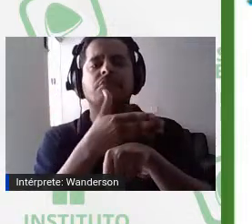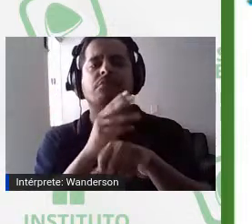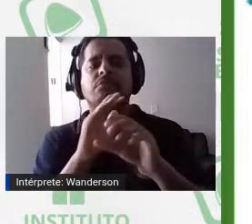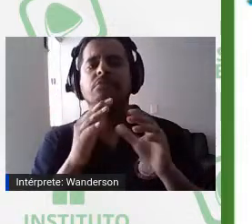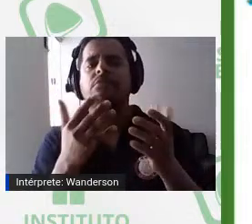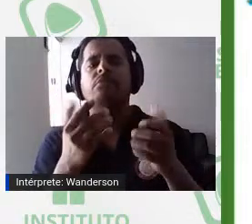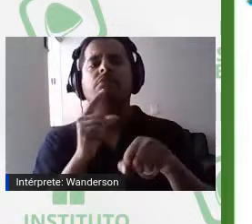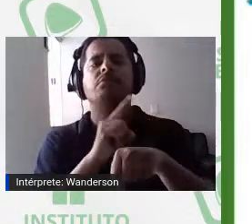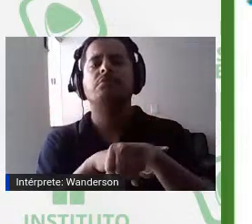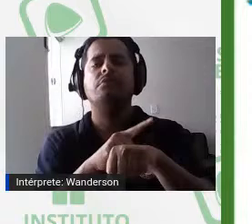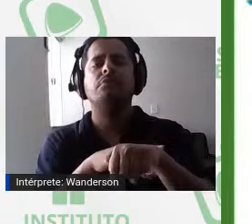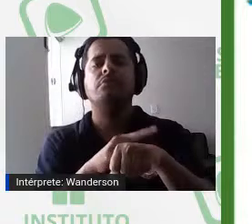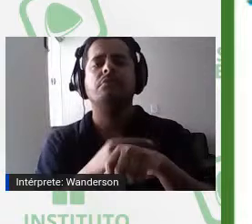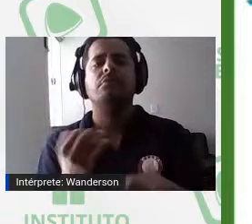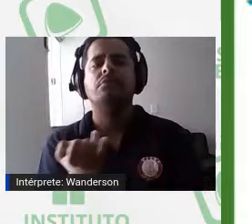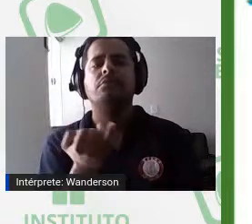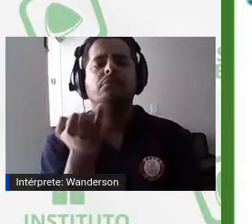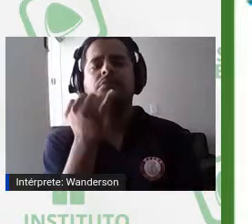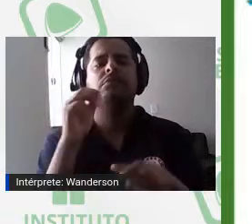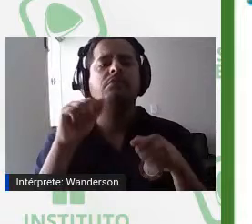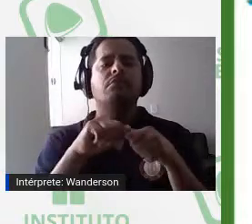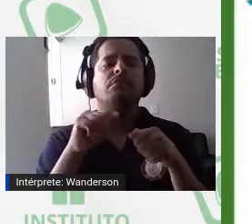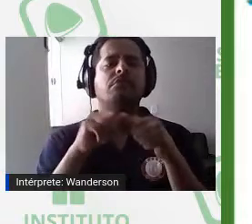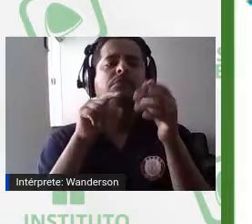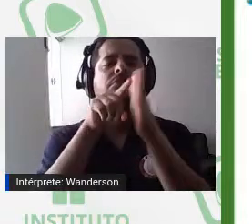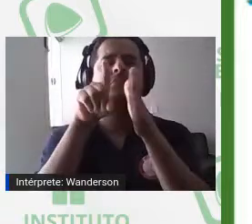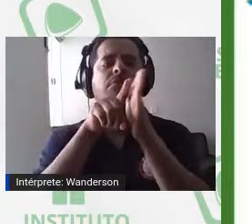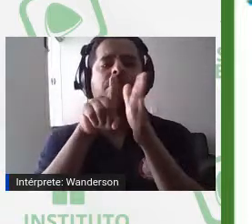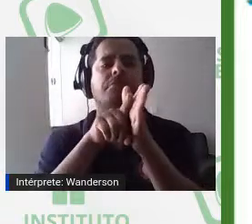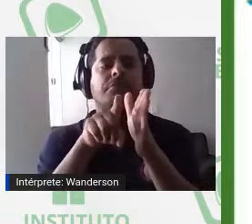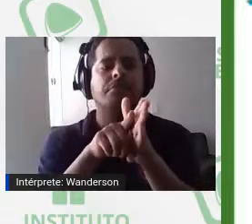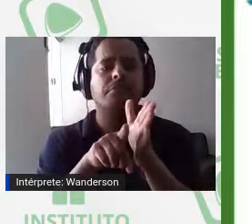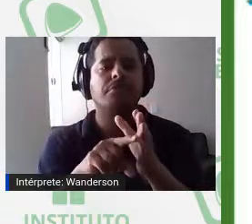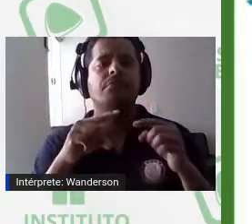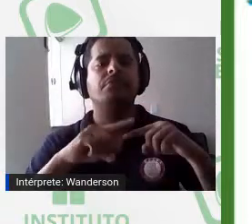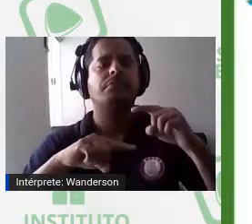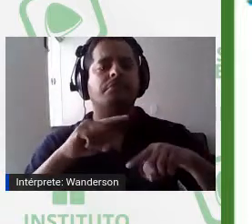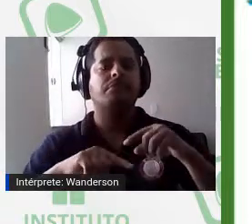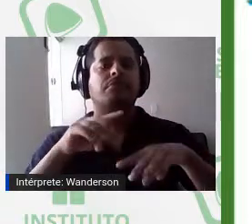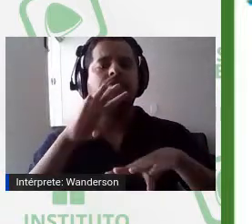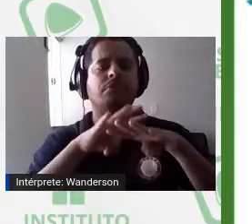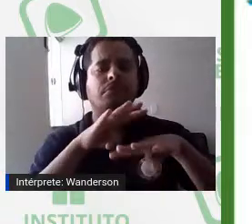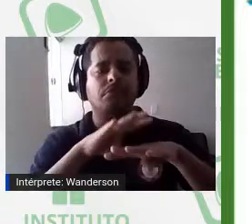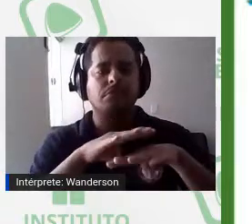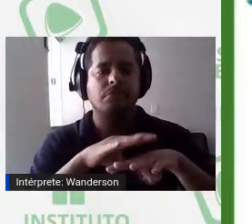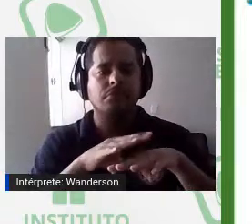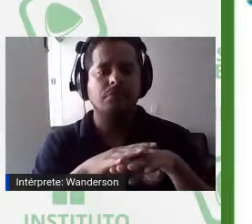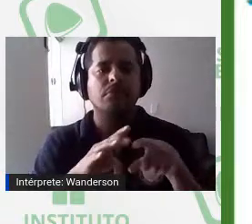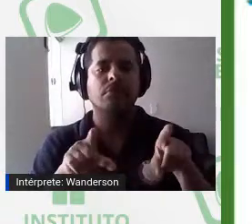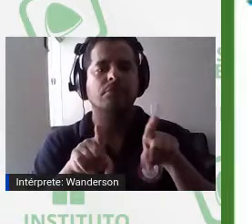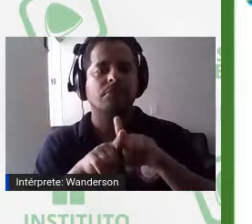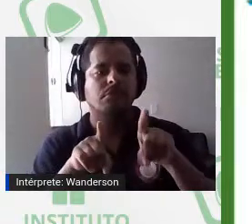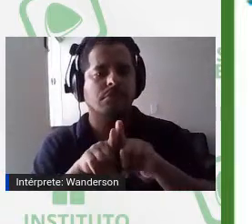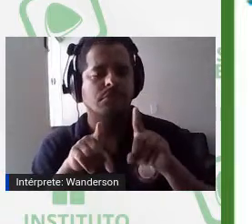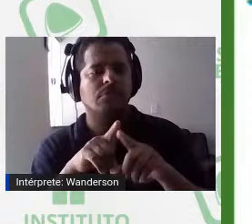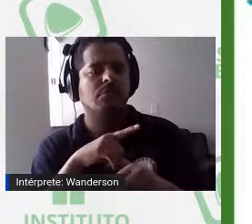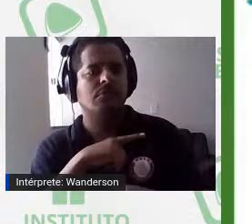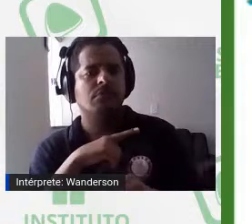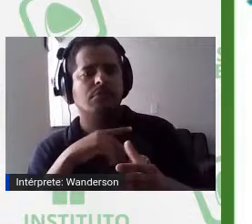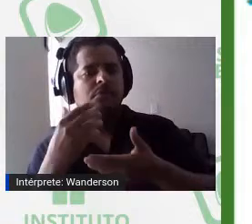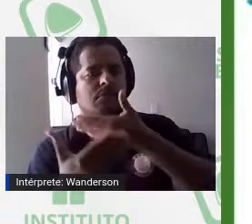era necessário fazer indagações referentes aos objetos matemáticos, para se tornar uma coisa dinâmica, trazia